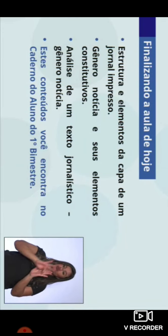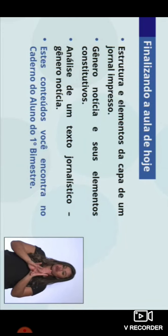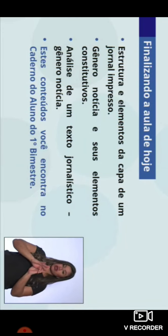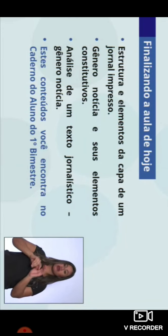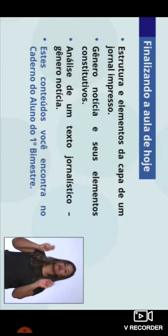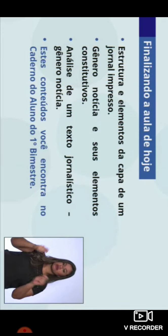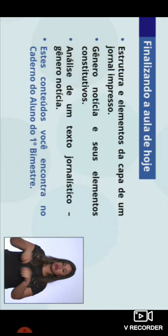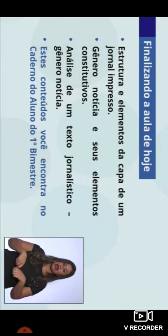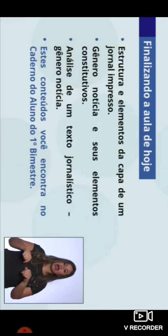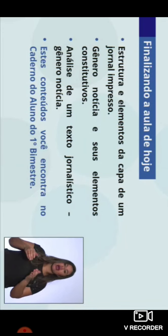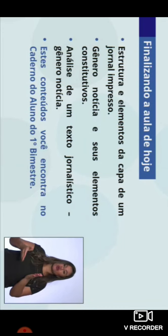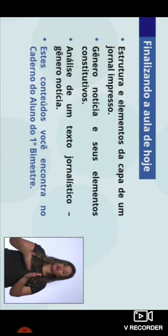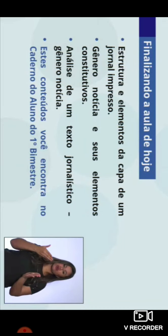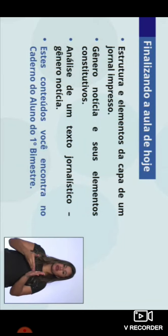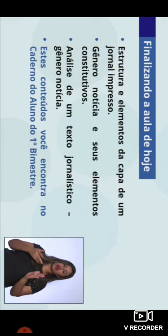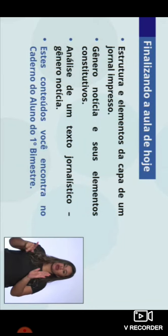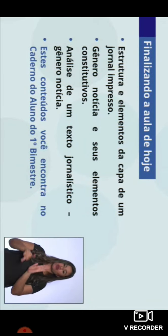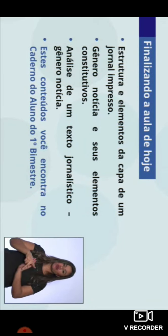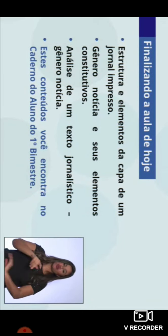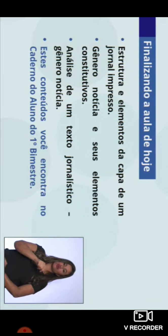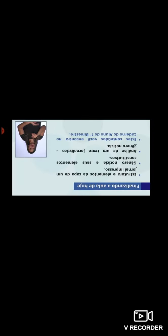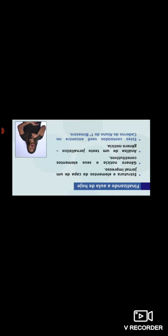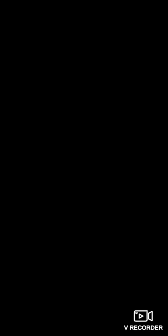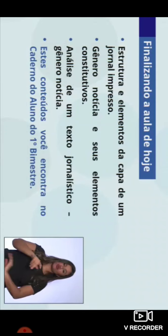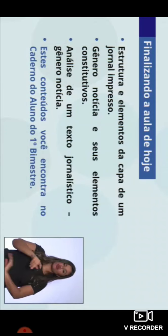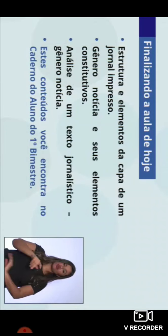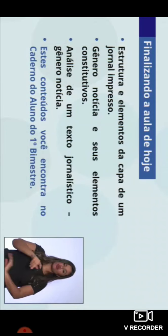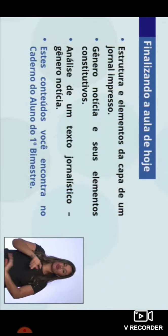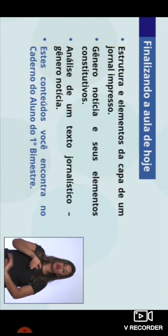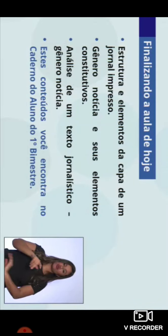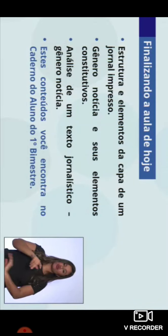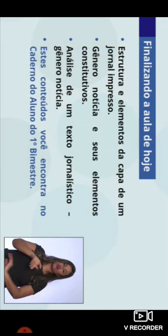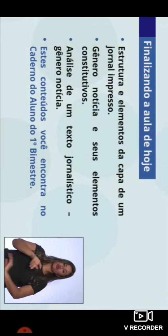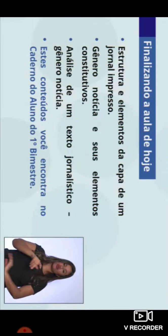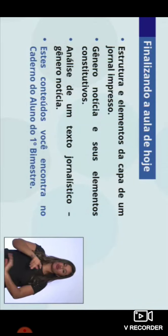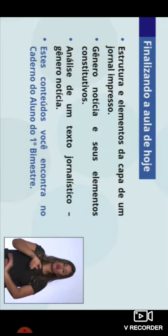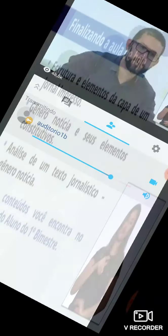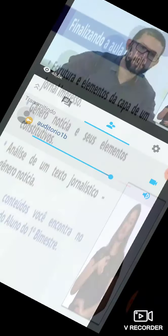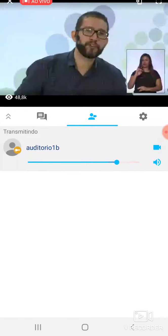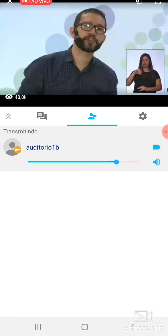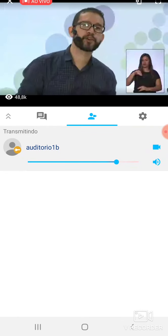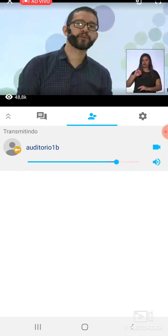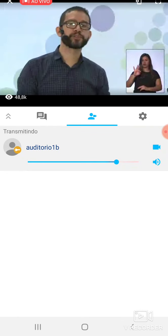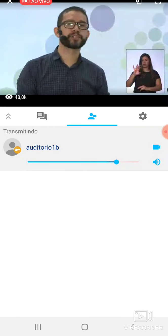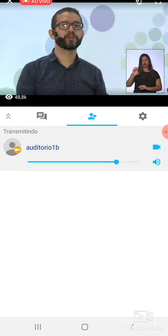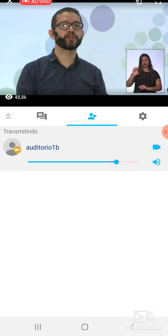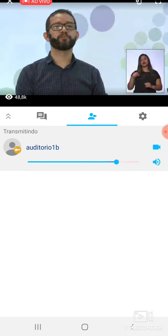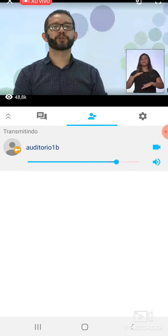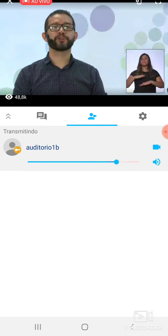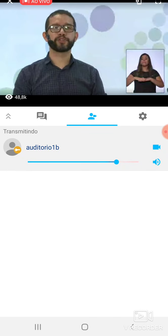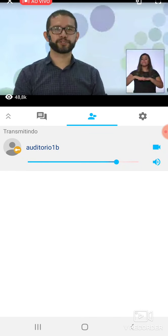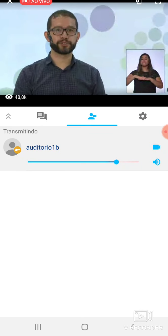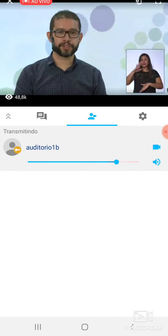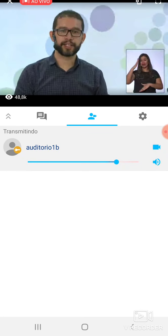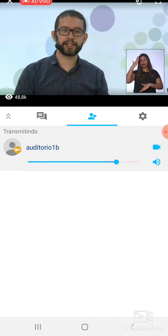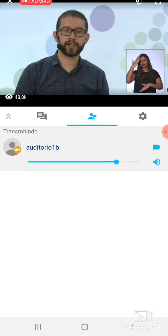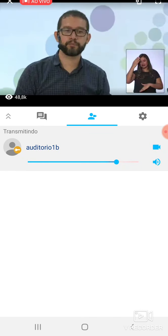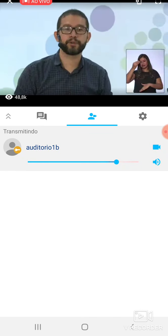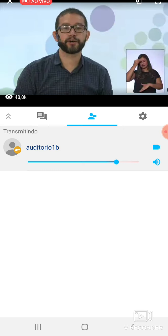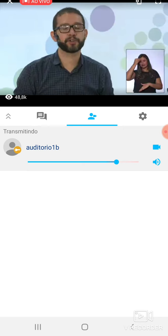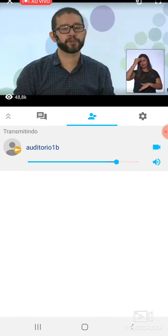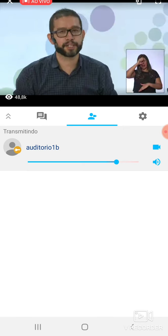você encontra no caderno do aluno do primeiro bimestre. E para mais informações, converse com o seu professor,